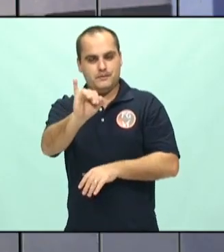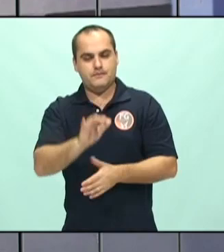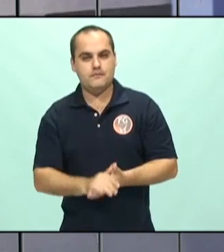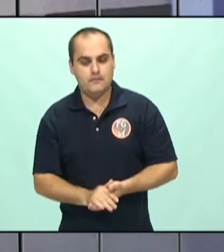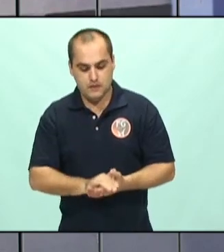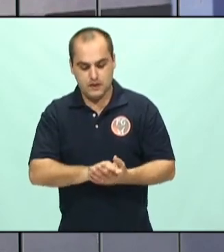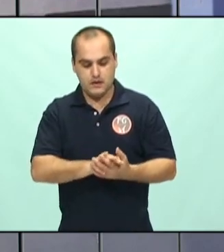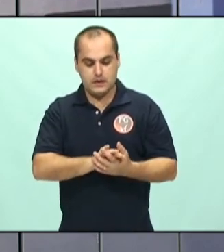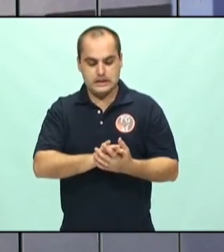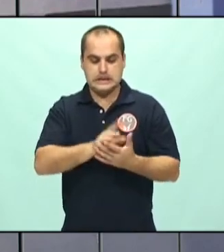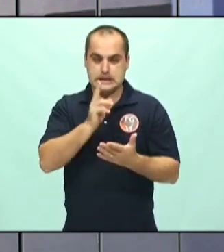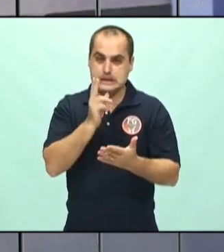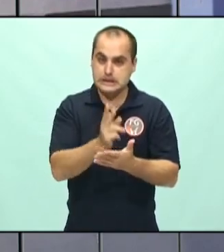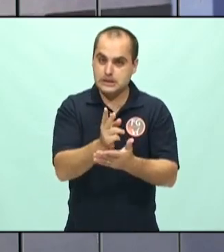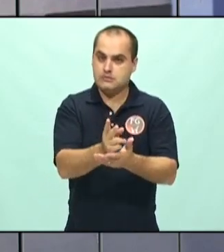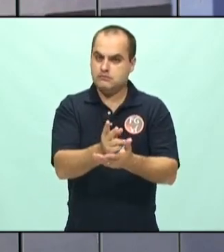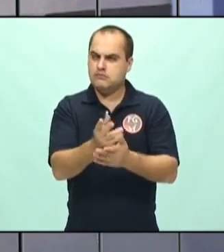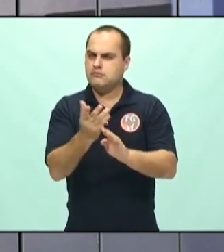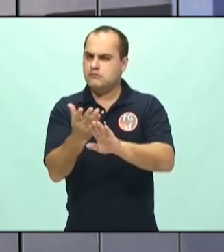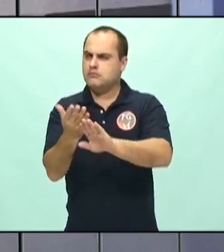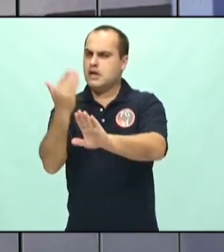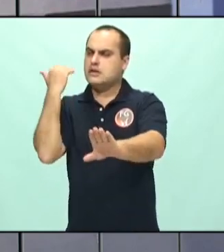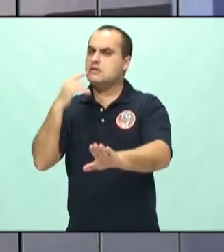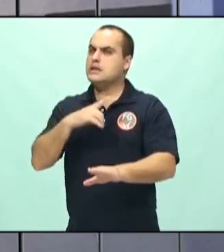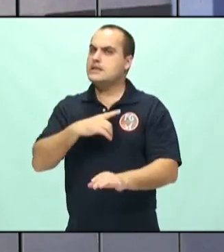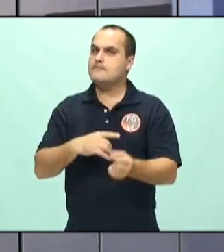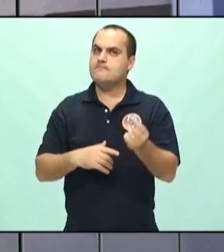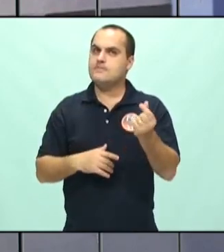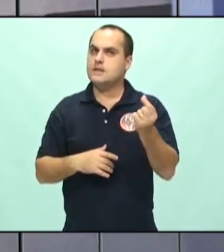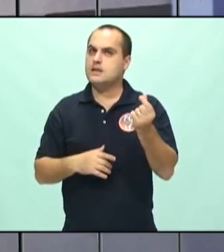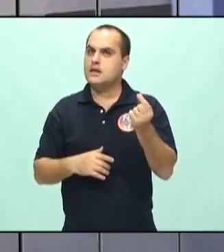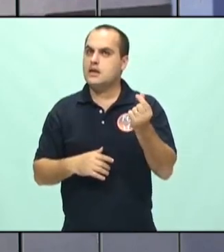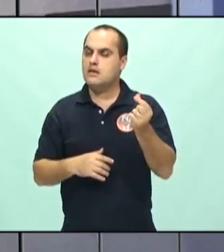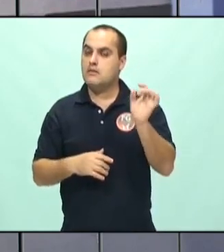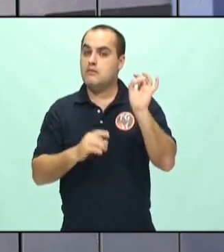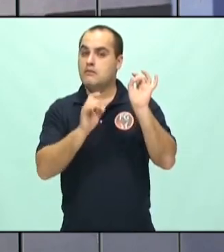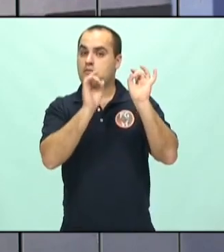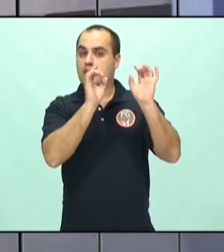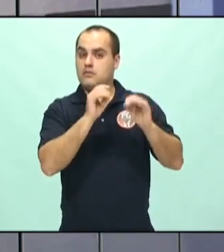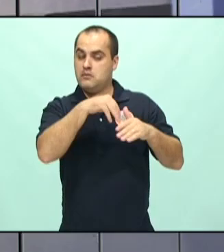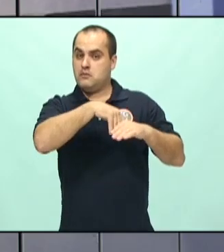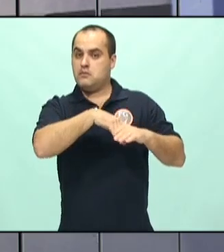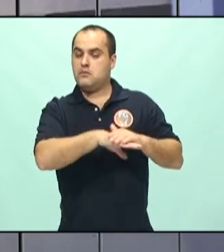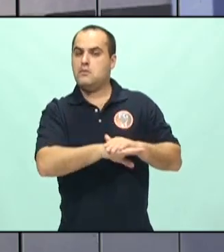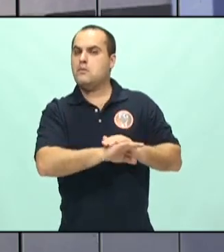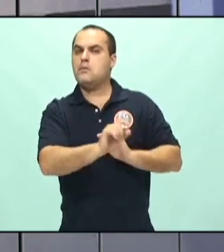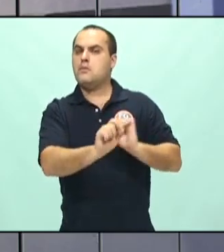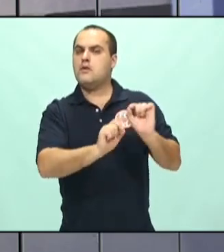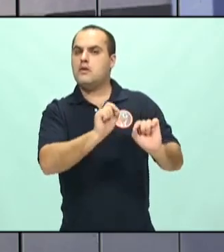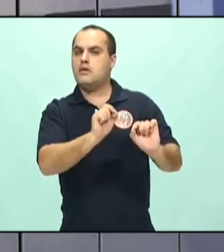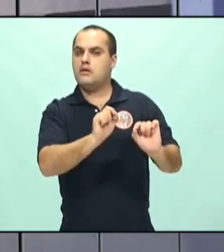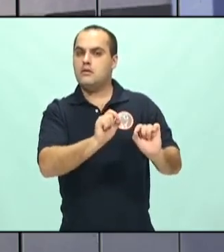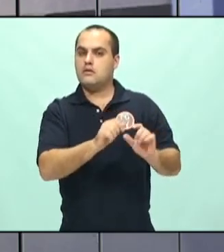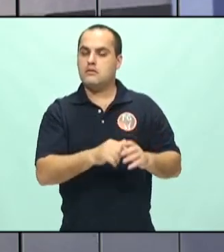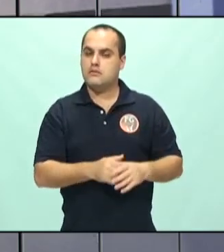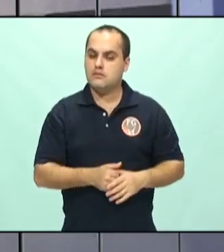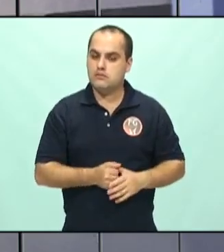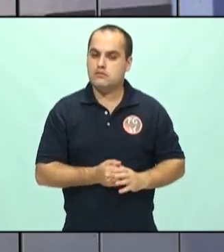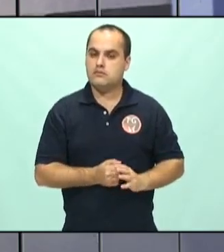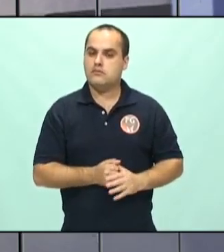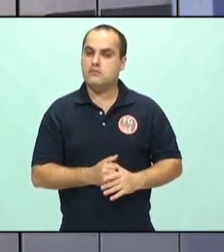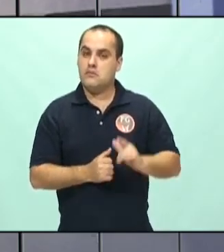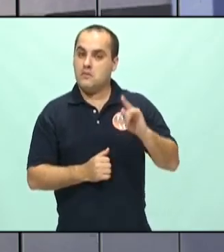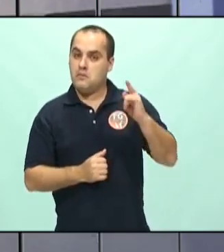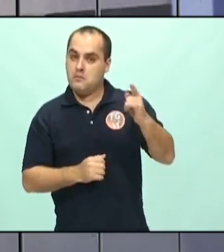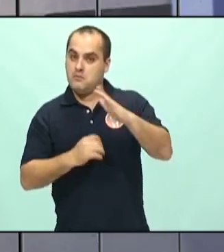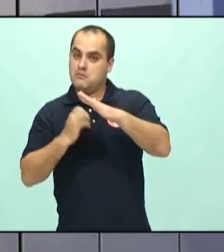época do governo passado existe uma verba é ali como pra algumas pessoa pra uma